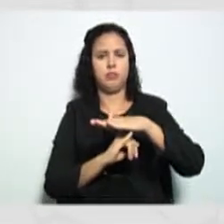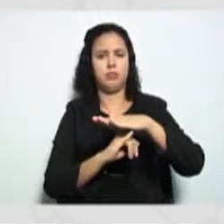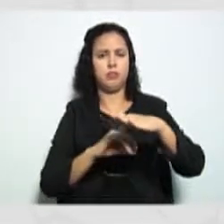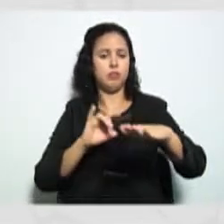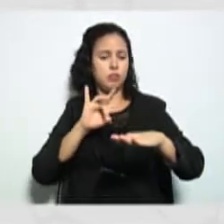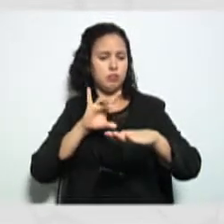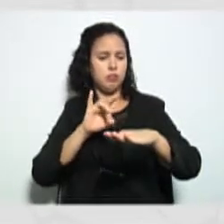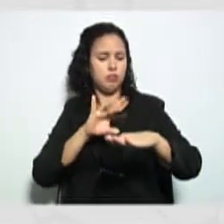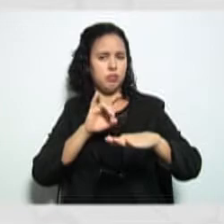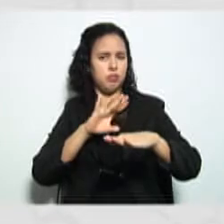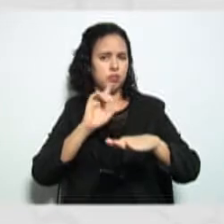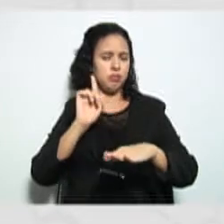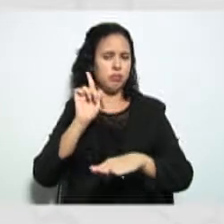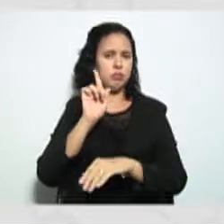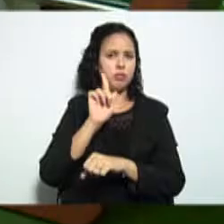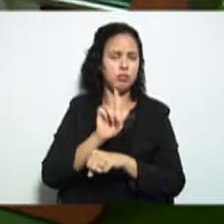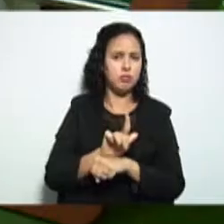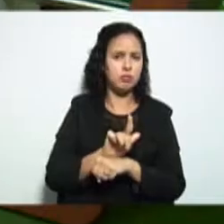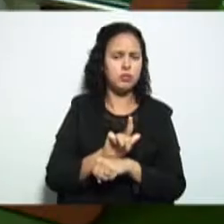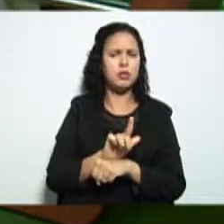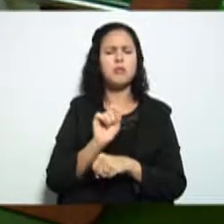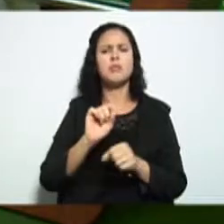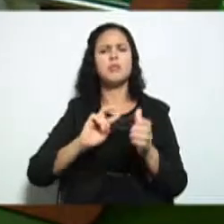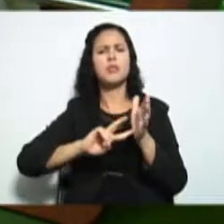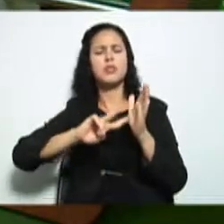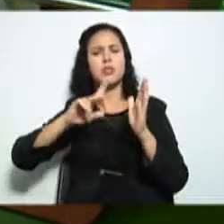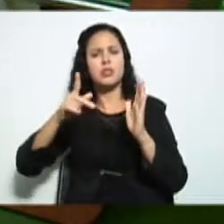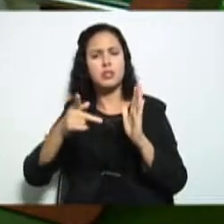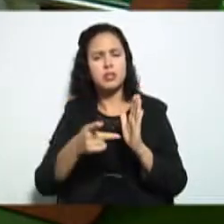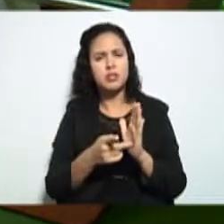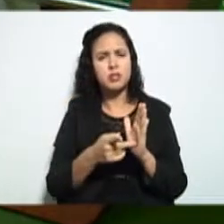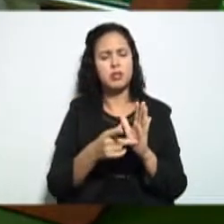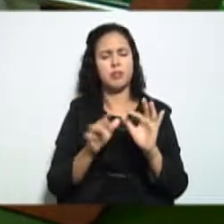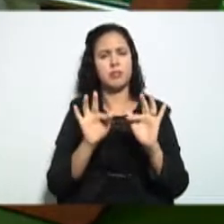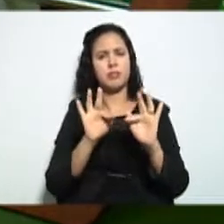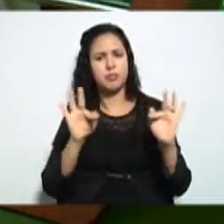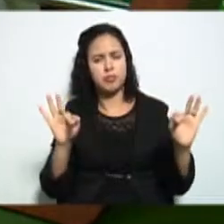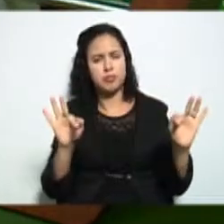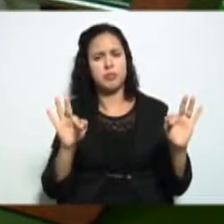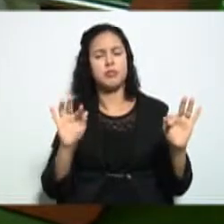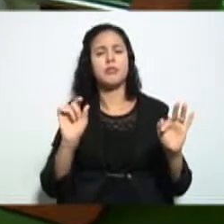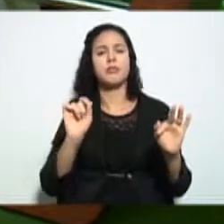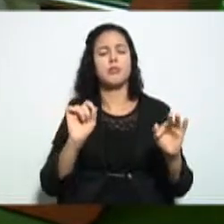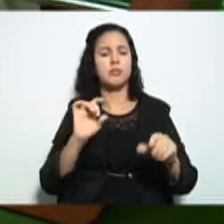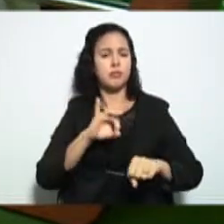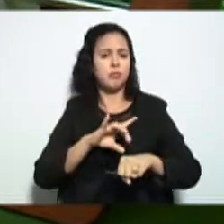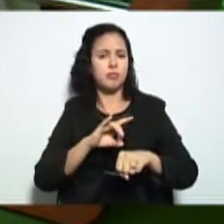autogestionada. Professor, o que a gente quer dizer quando a gente usa essa expressão autogestionada?